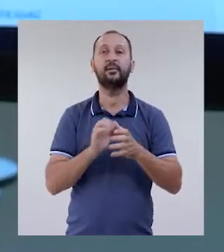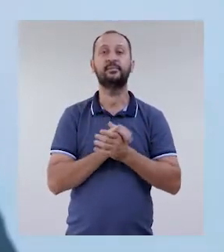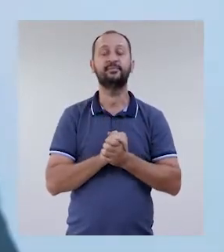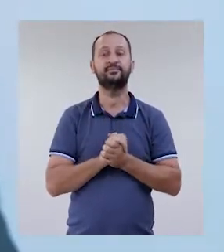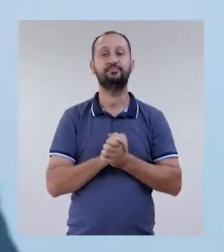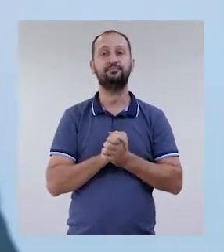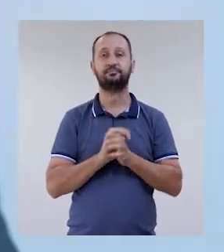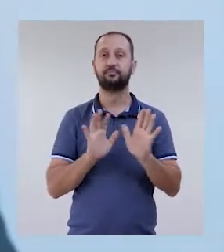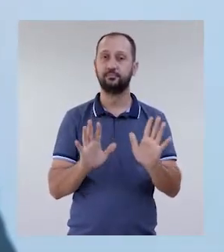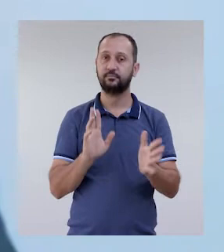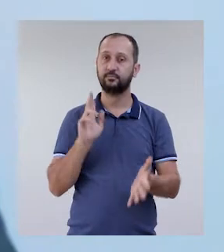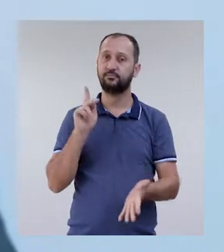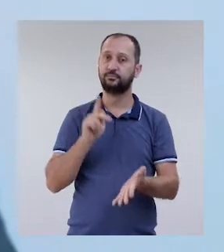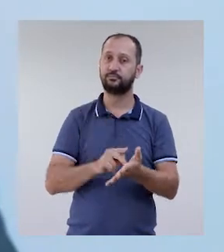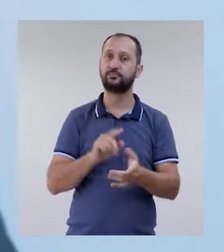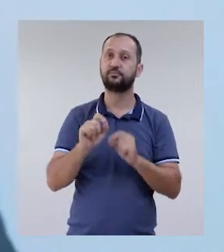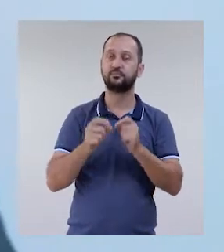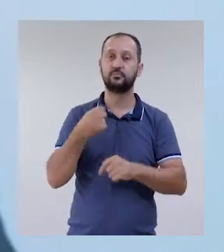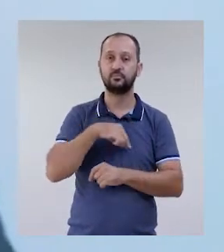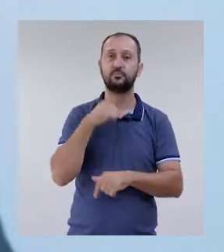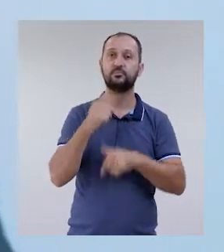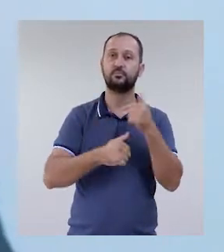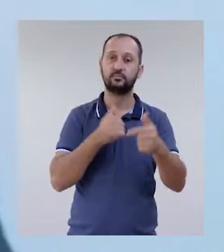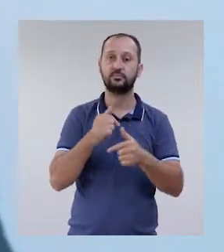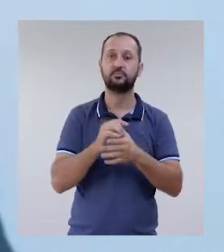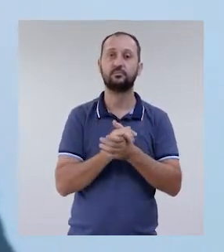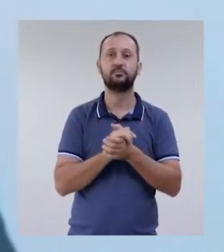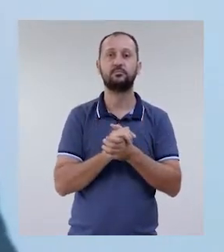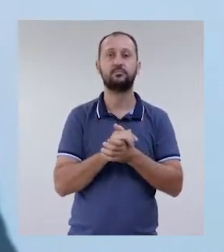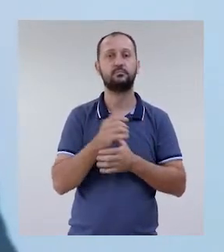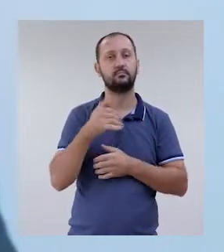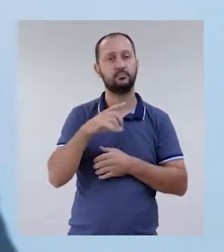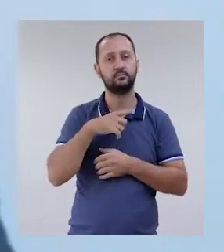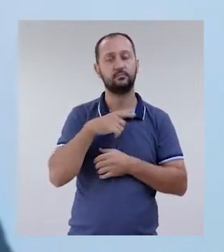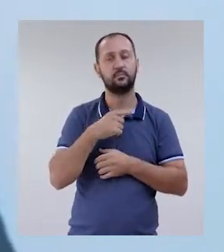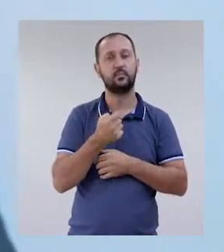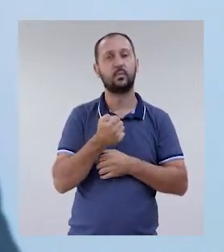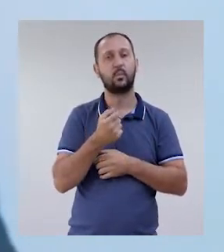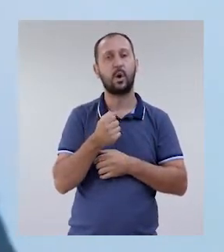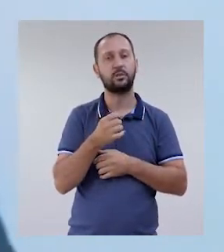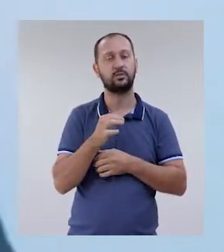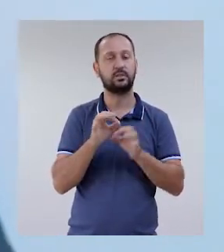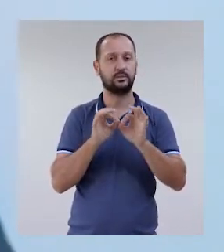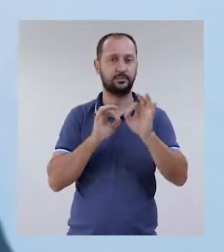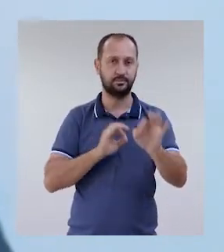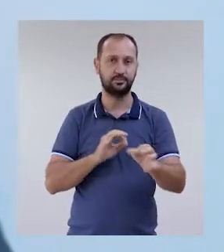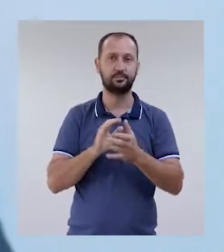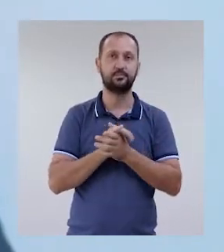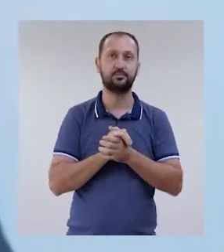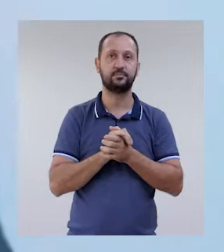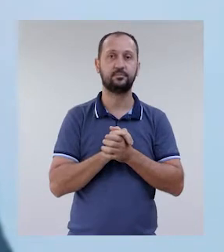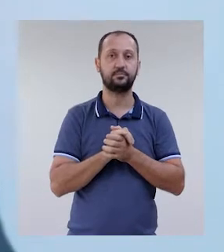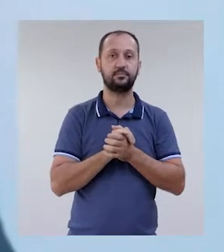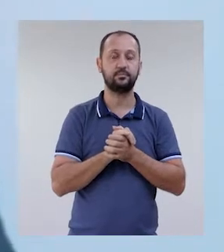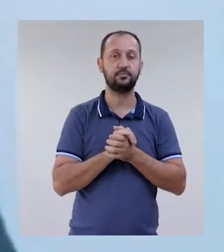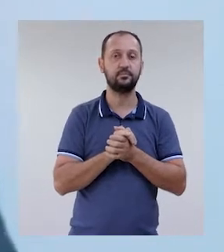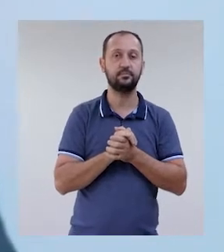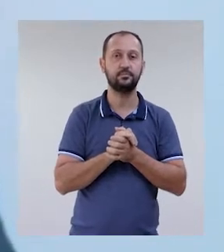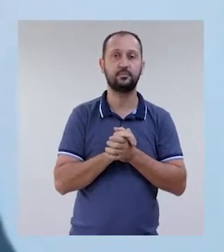aqui? Na verdade, o nosso trabalho vem sendo basicamente quase todo ele remoto, né, por meio